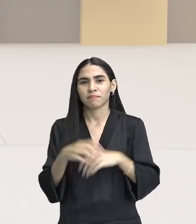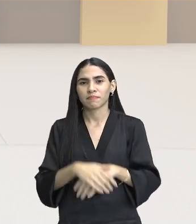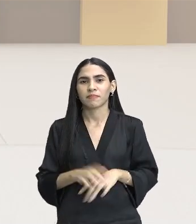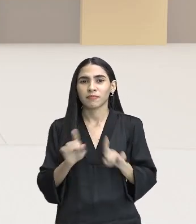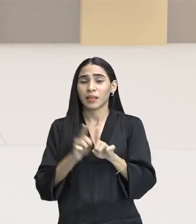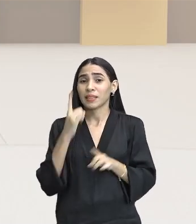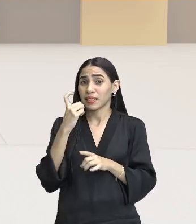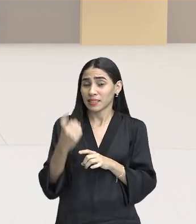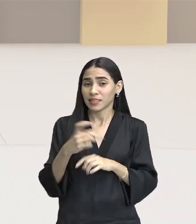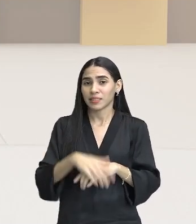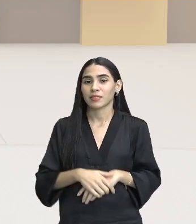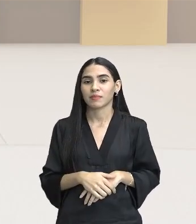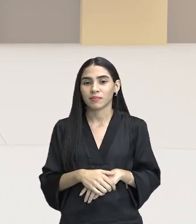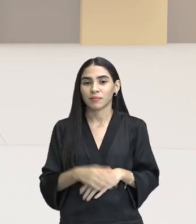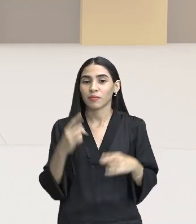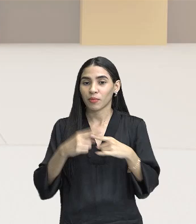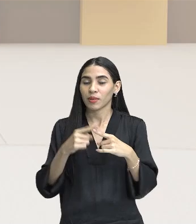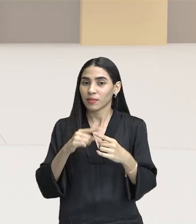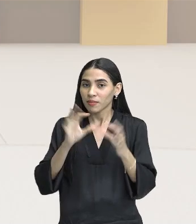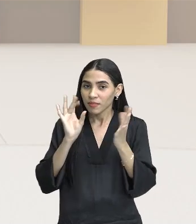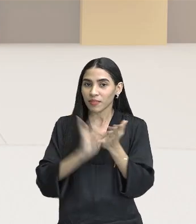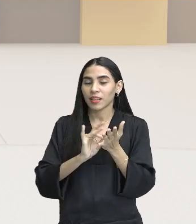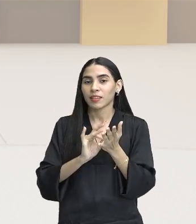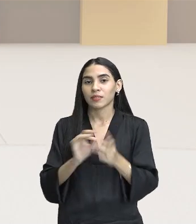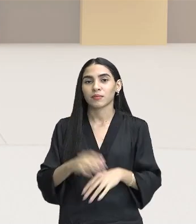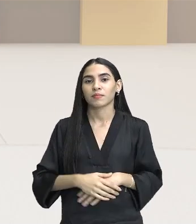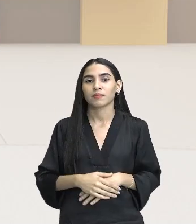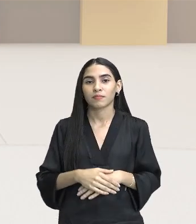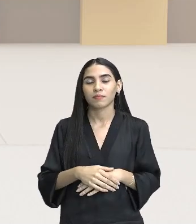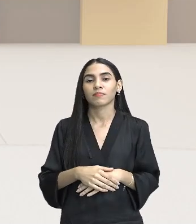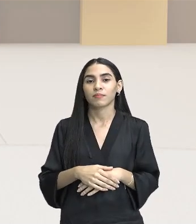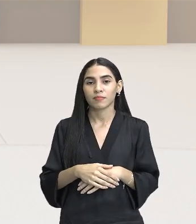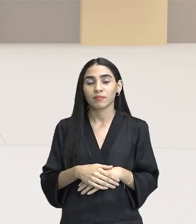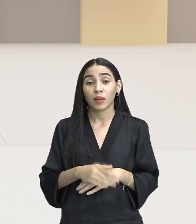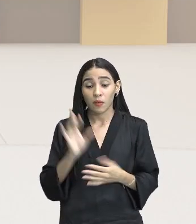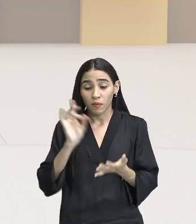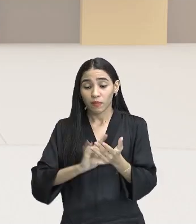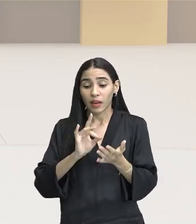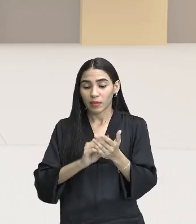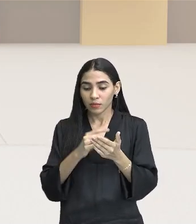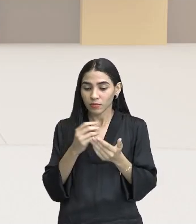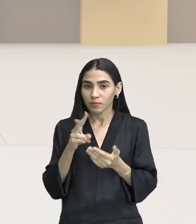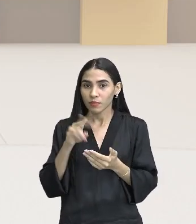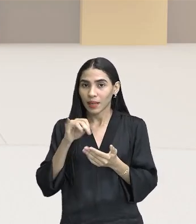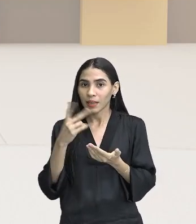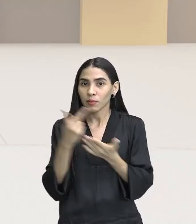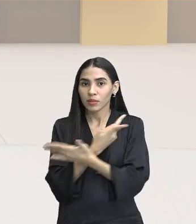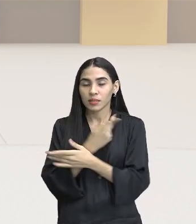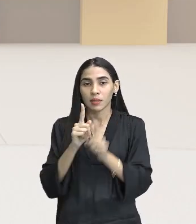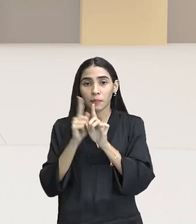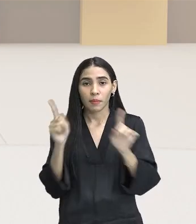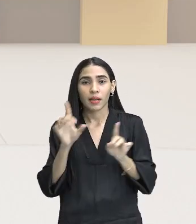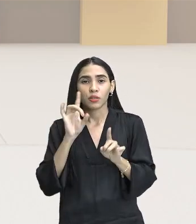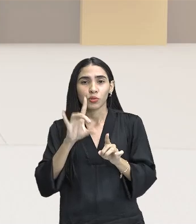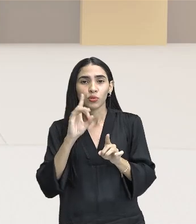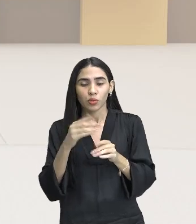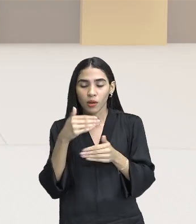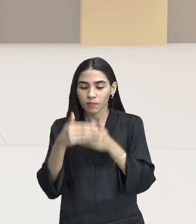e interessante, porque é isso mesmo. A coisa começa a existir, e eu acredito, mas ela só é